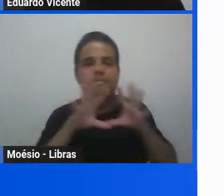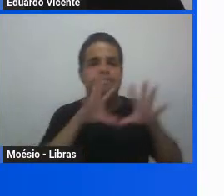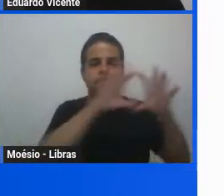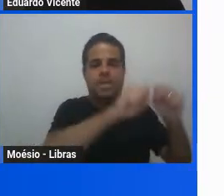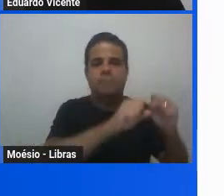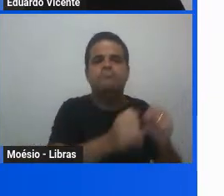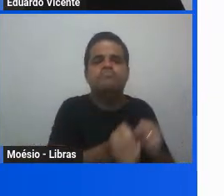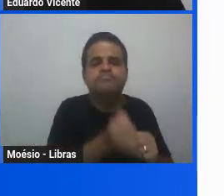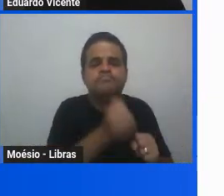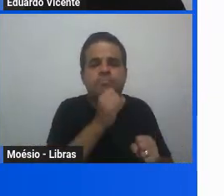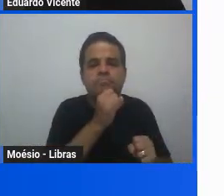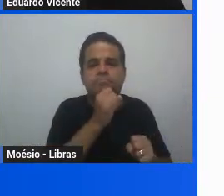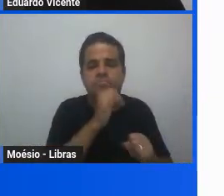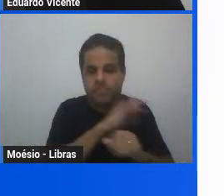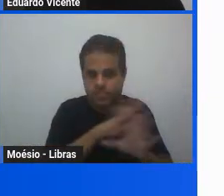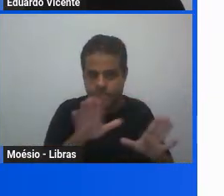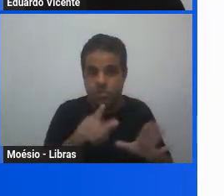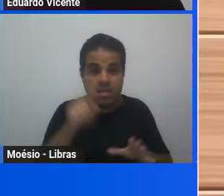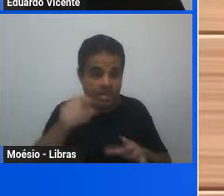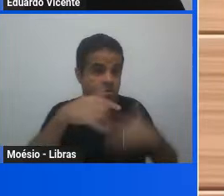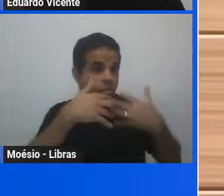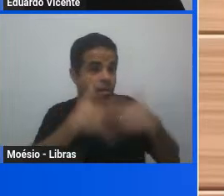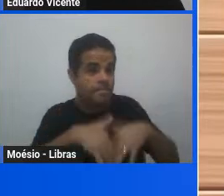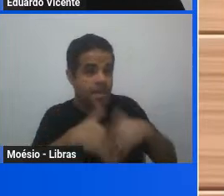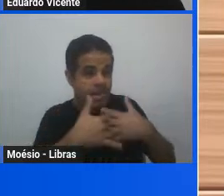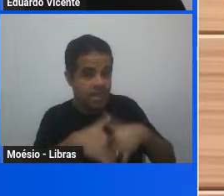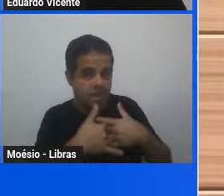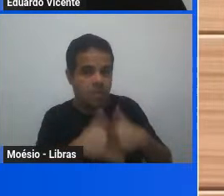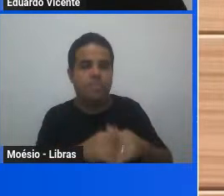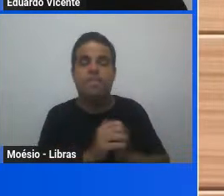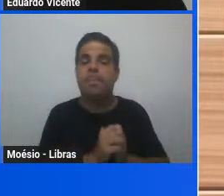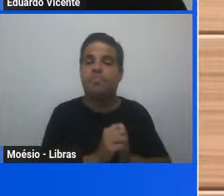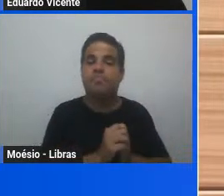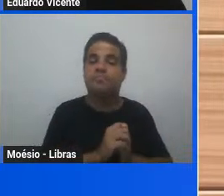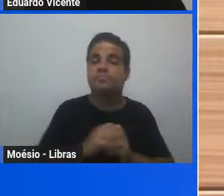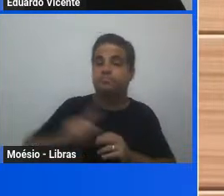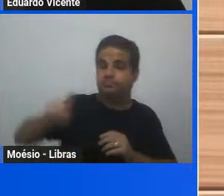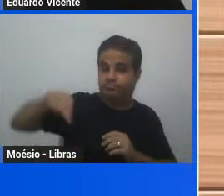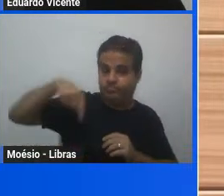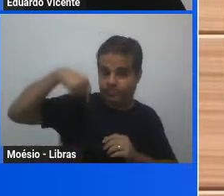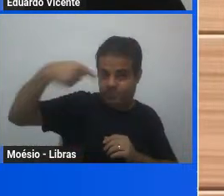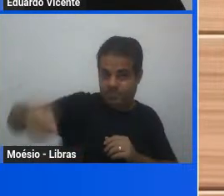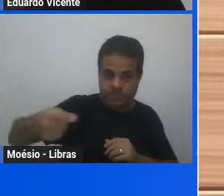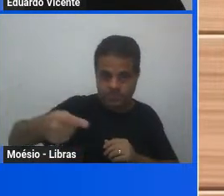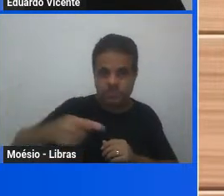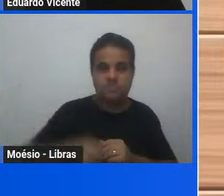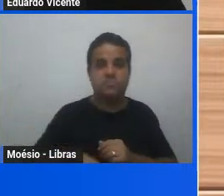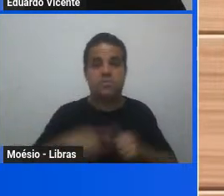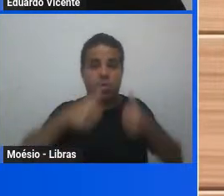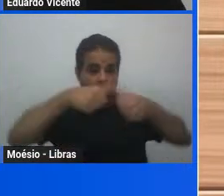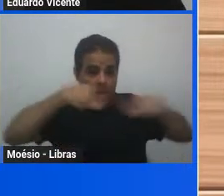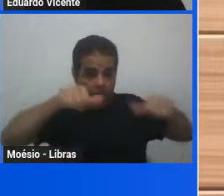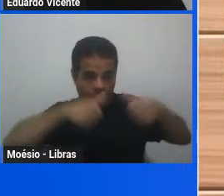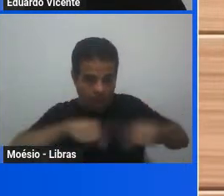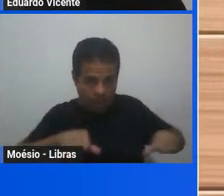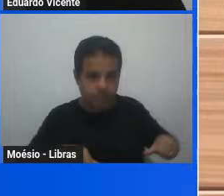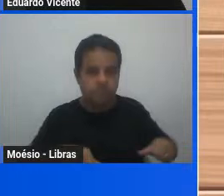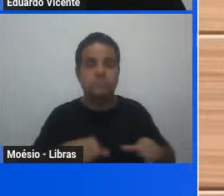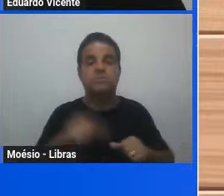aqui. Este é o aparelho. Após você ter colocado os adesivos, ele